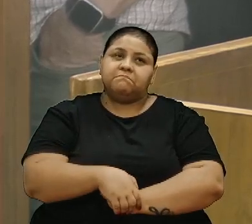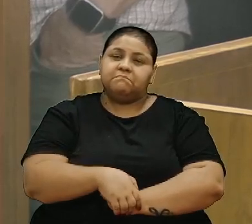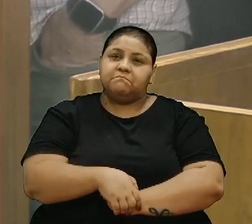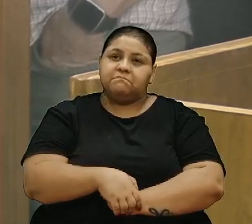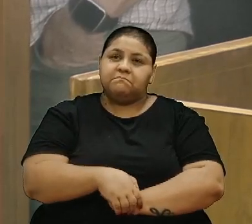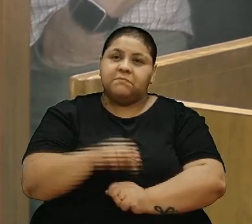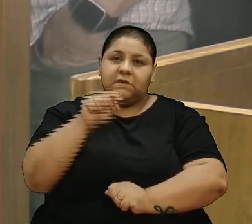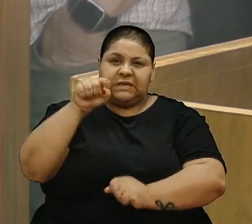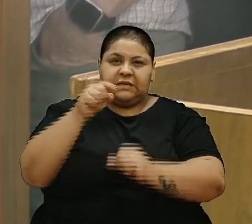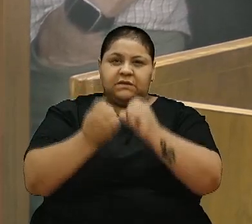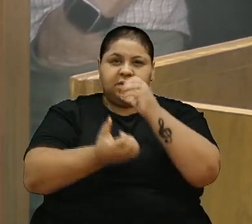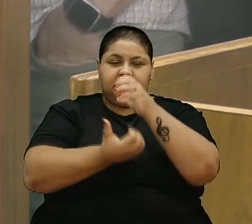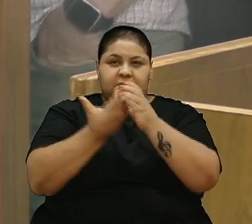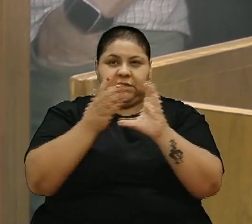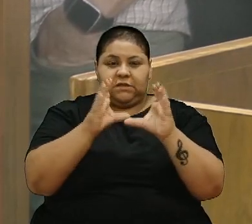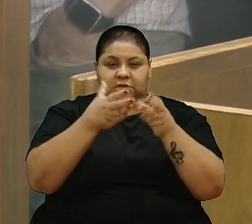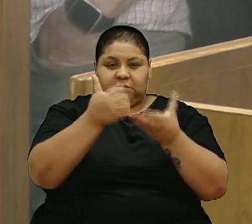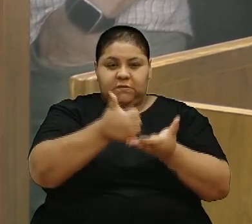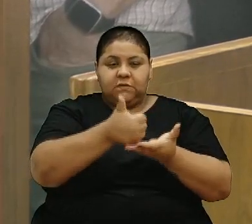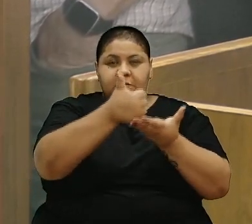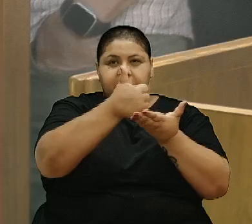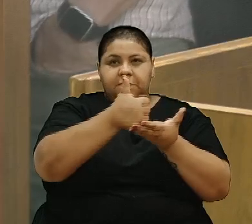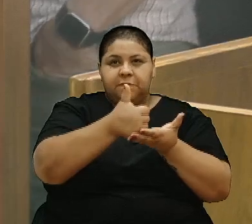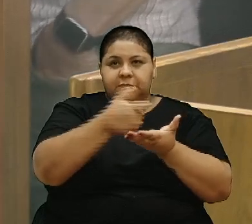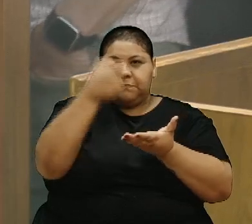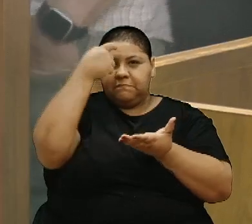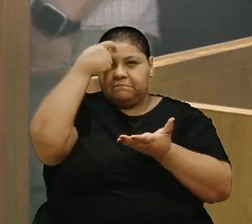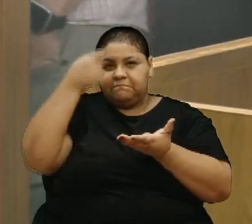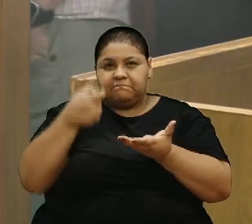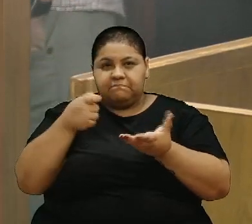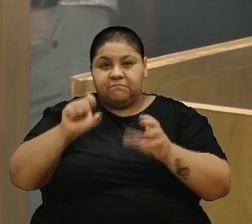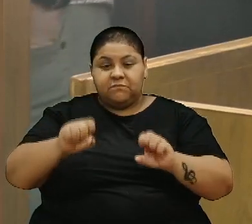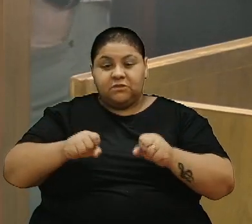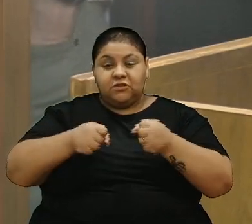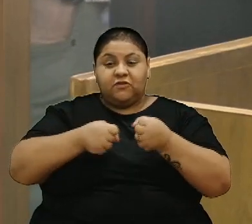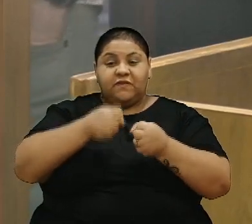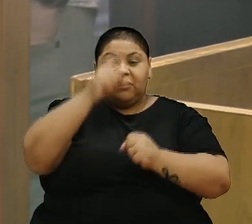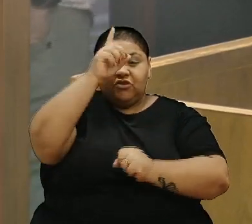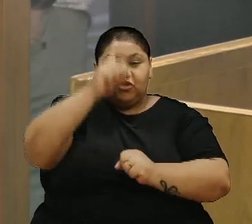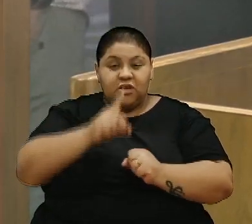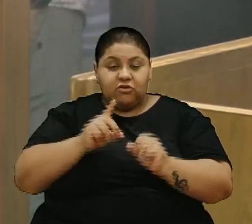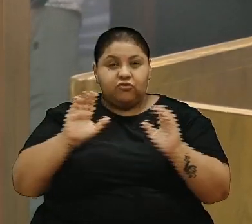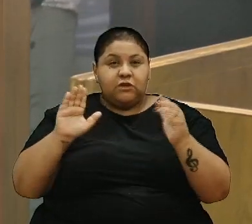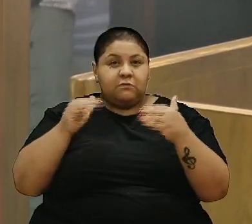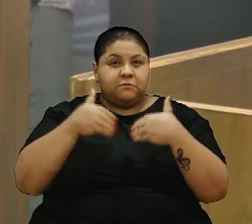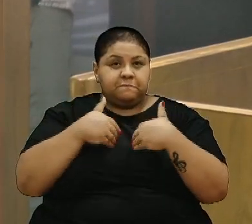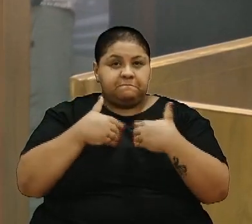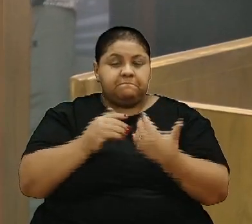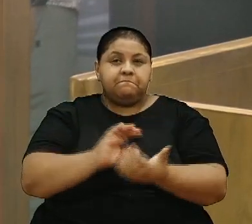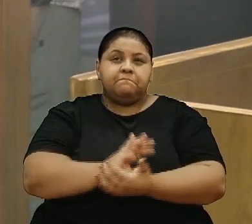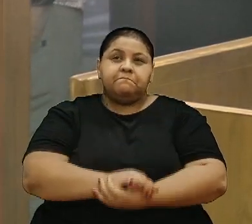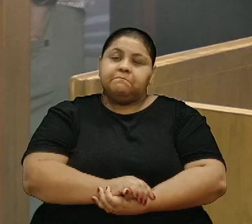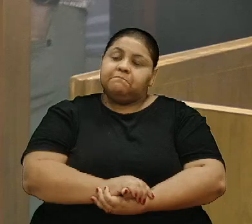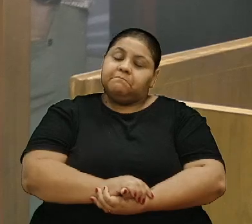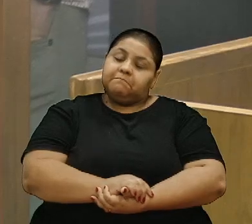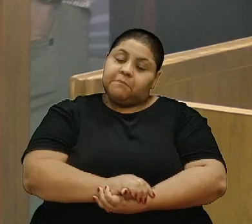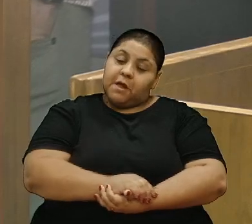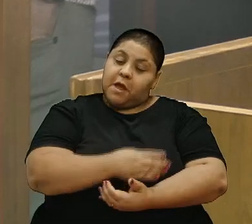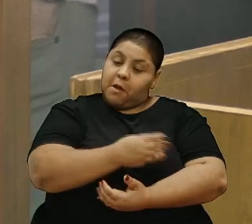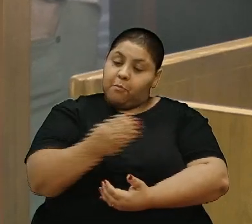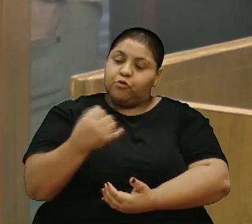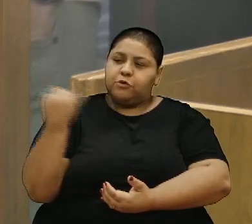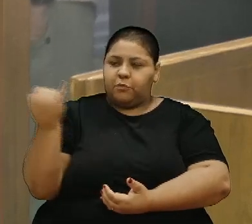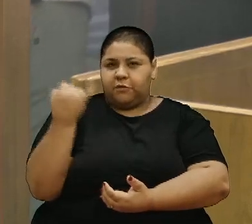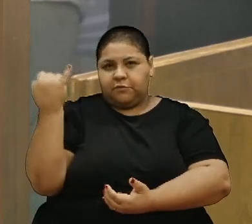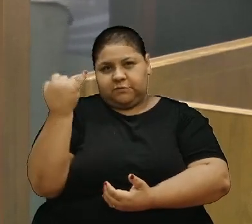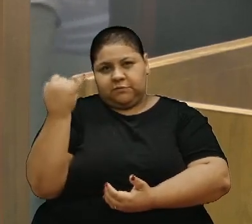essa instalação da Frente Parlamentar de Conscientização à Defesa dos Direitos dos Autistas. É de tamanha importância.